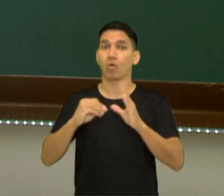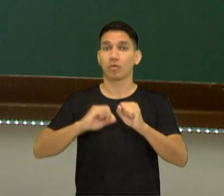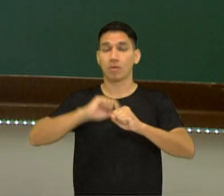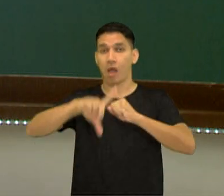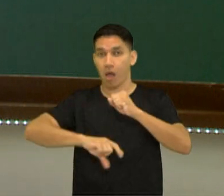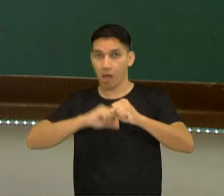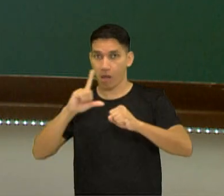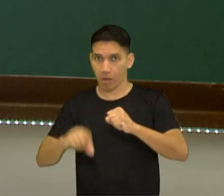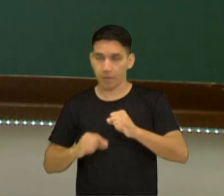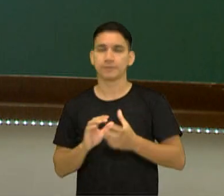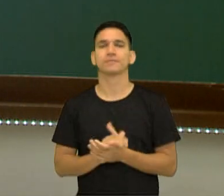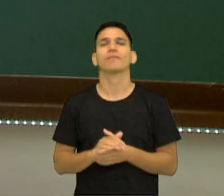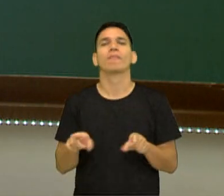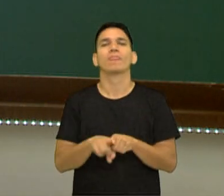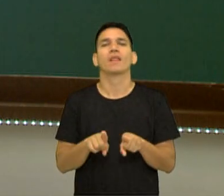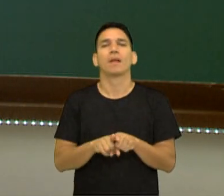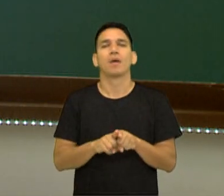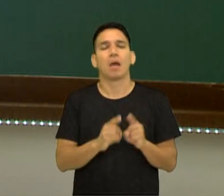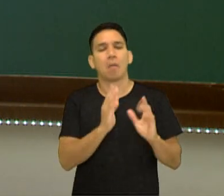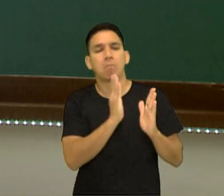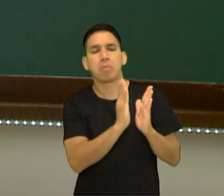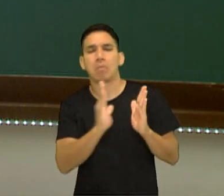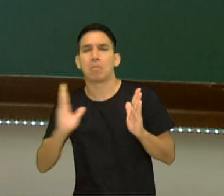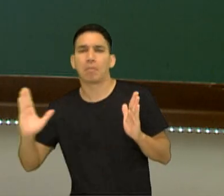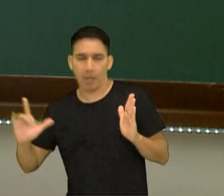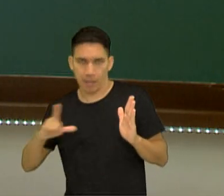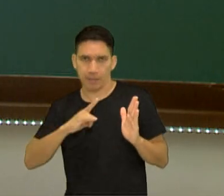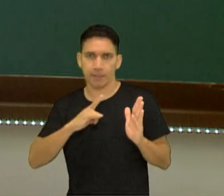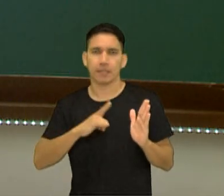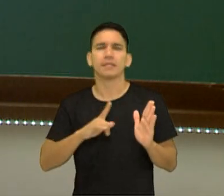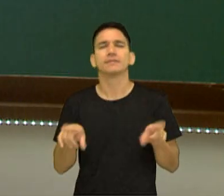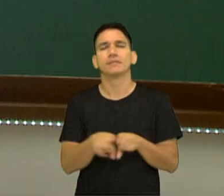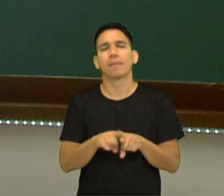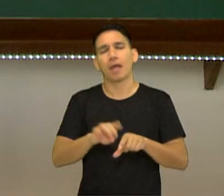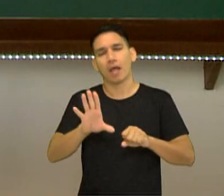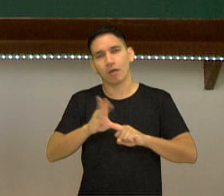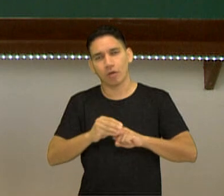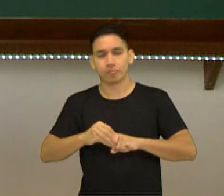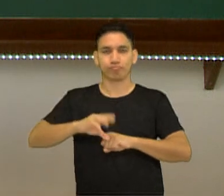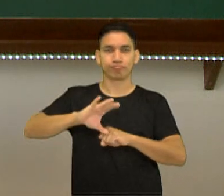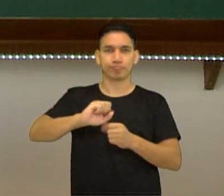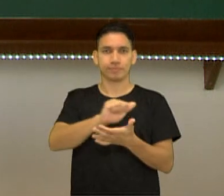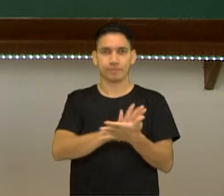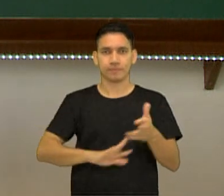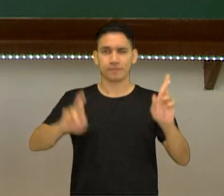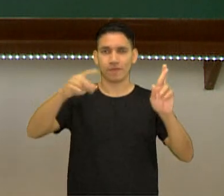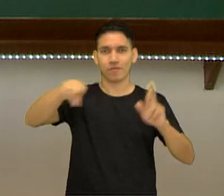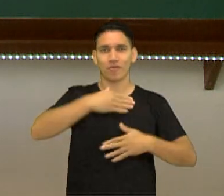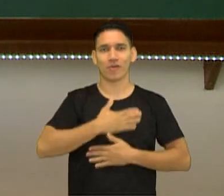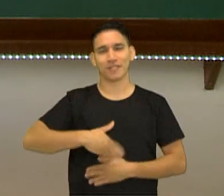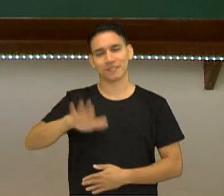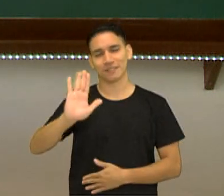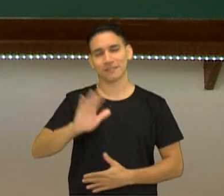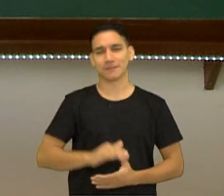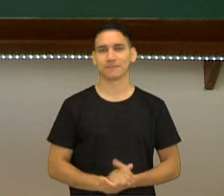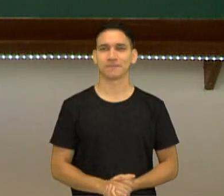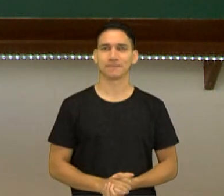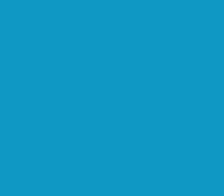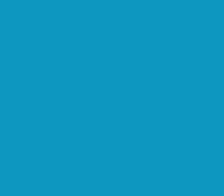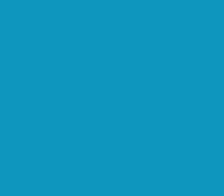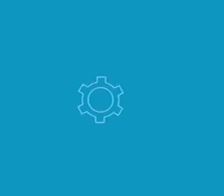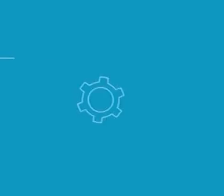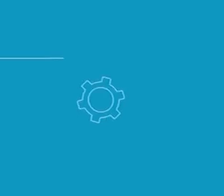os postulados de Bohr e praticamos o conhecimento por meio de atividades. Espero que vocês tenham gostado e até breve!